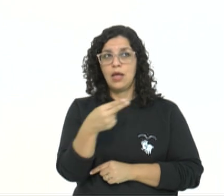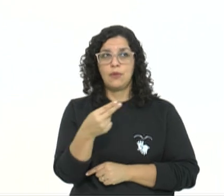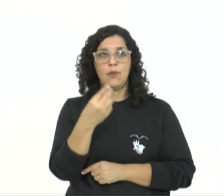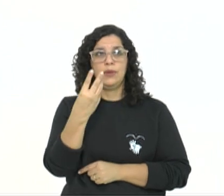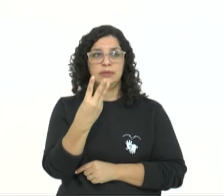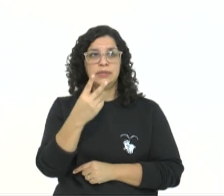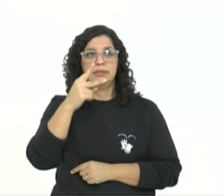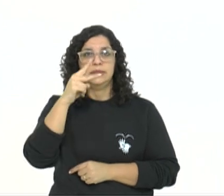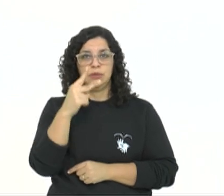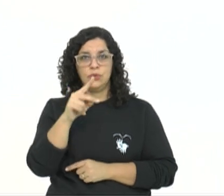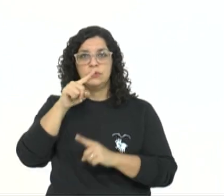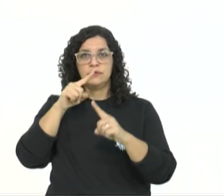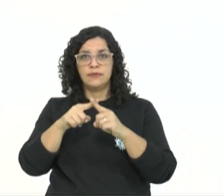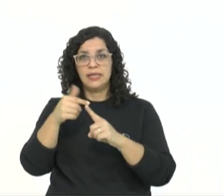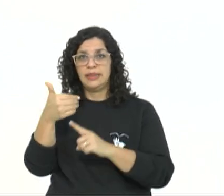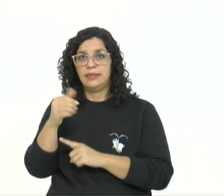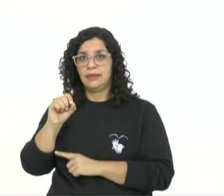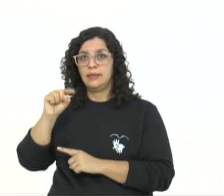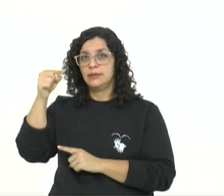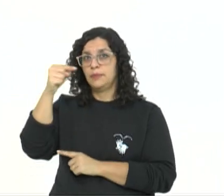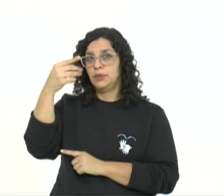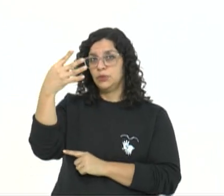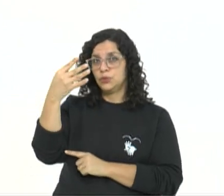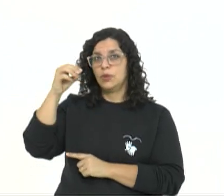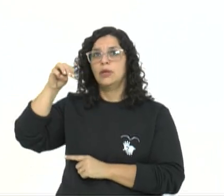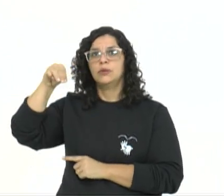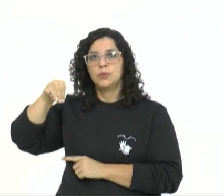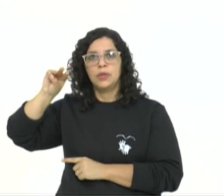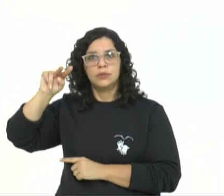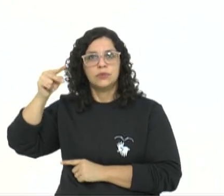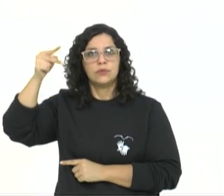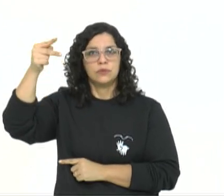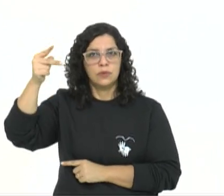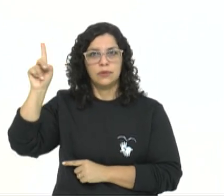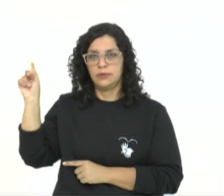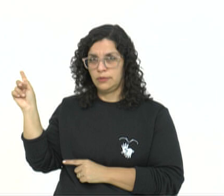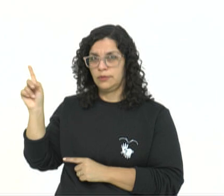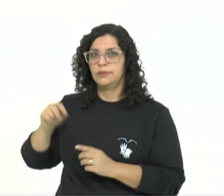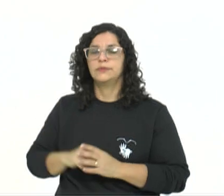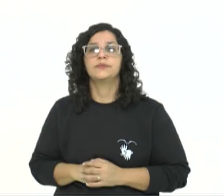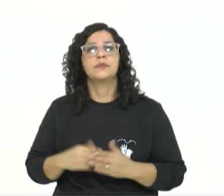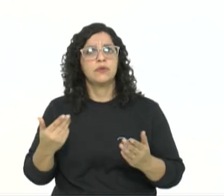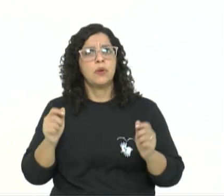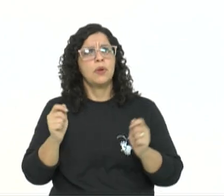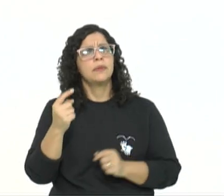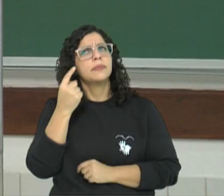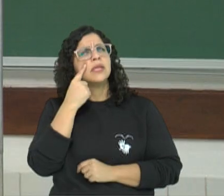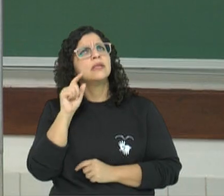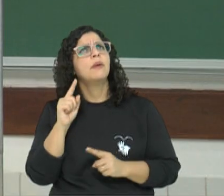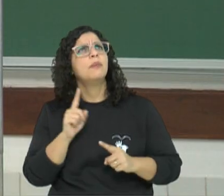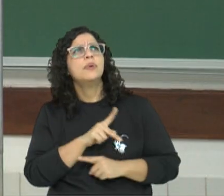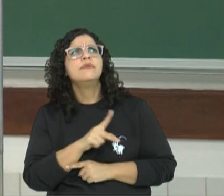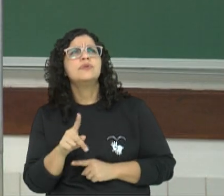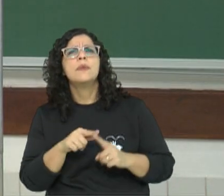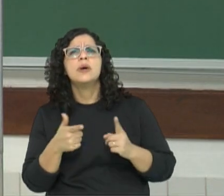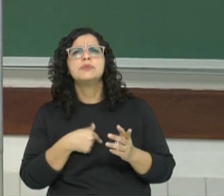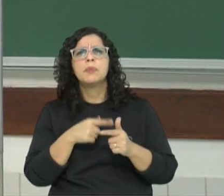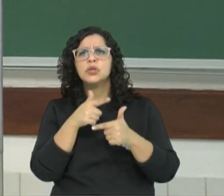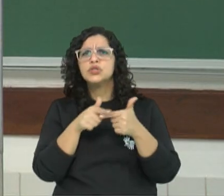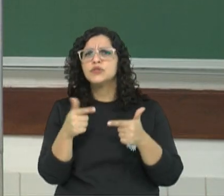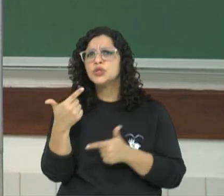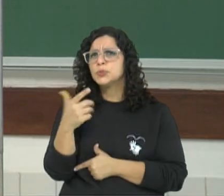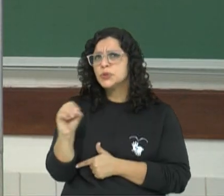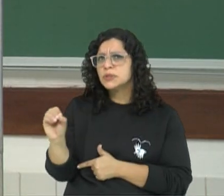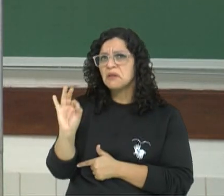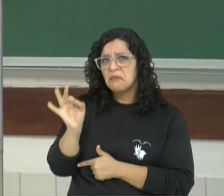nesse caso, ele fica 32 vezes 10 elevado a menos 4 metro quadrado. E você pode estar pensando assim, professor, mas não é só dividir por